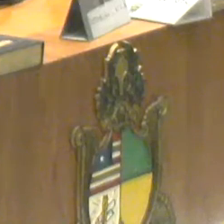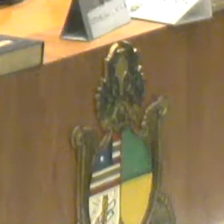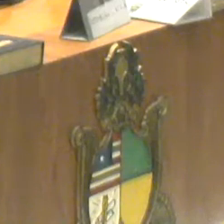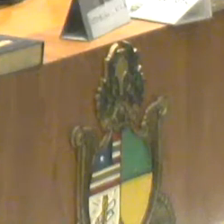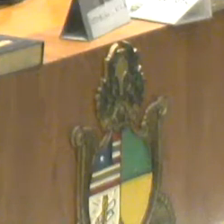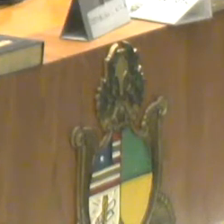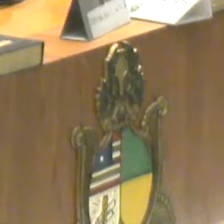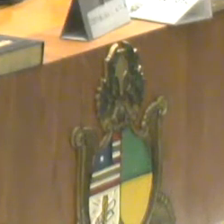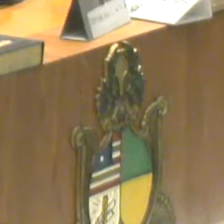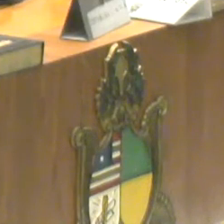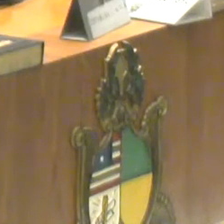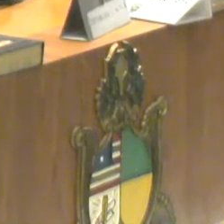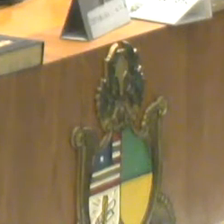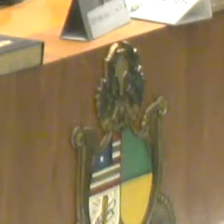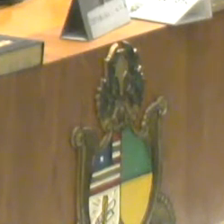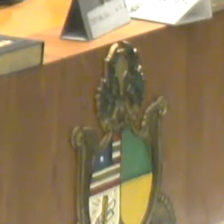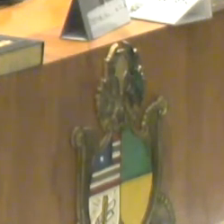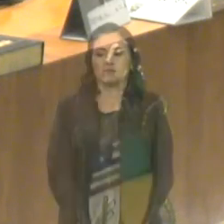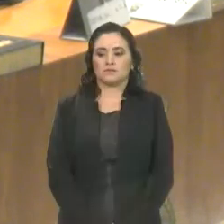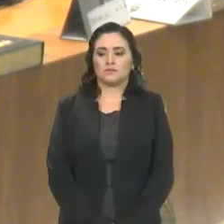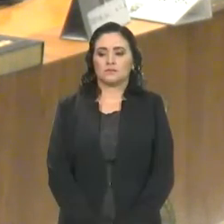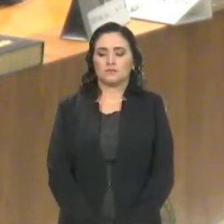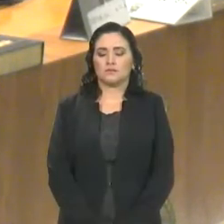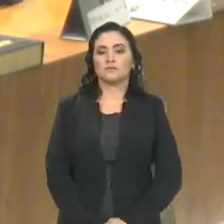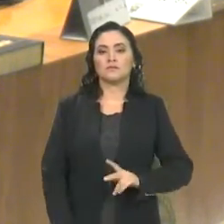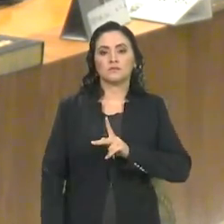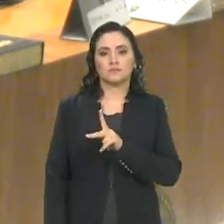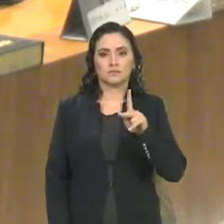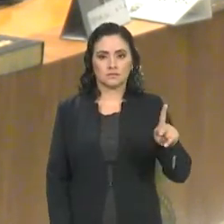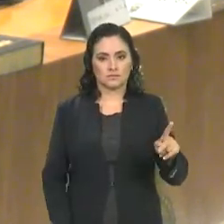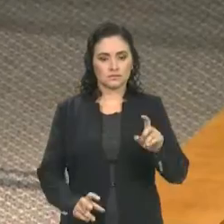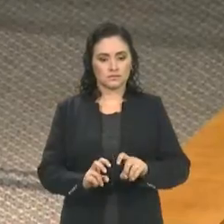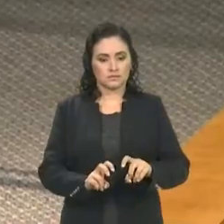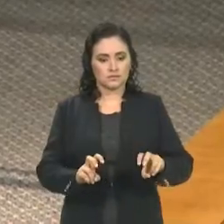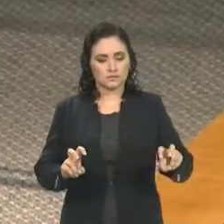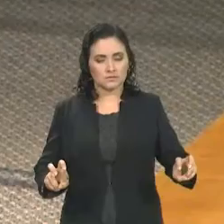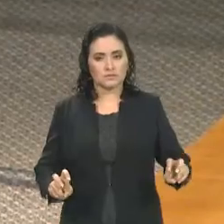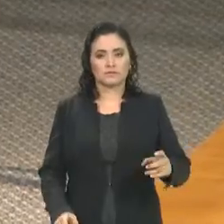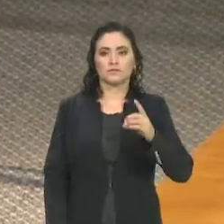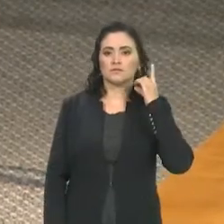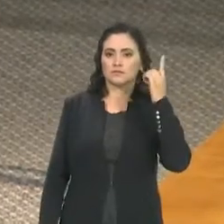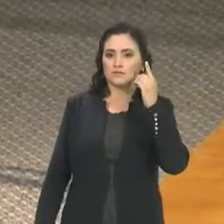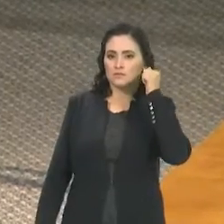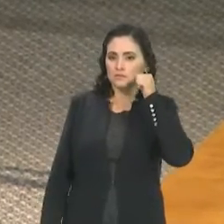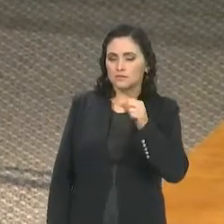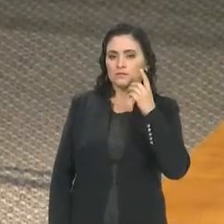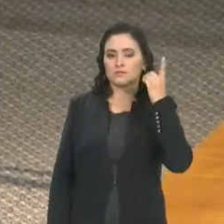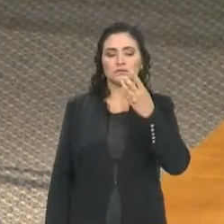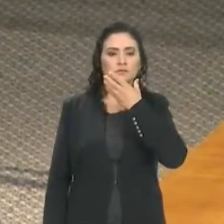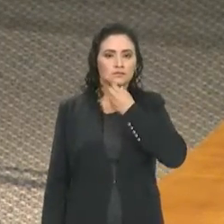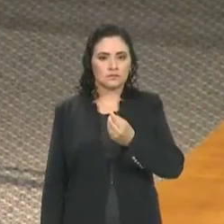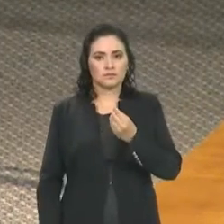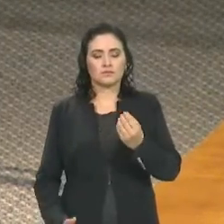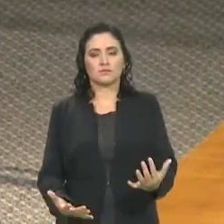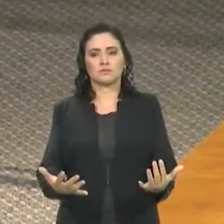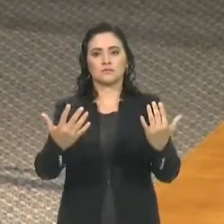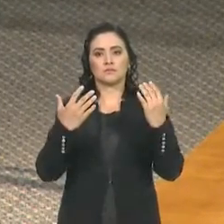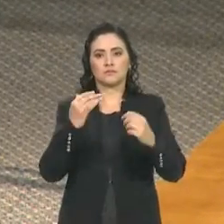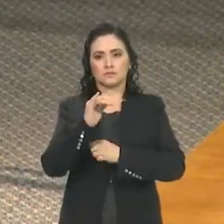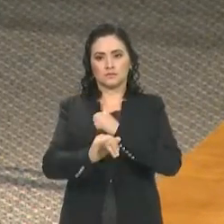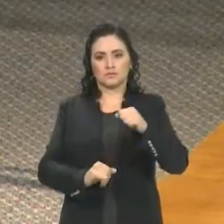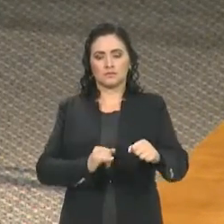Senhor presidente, demais membros da mesa, senhoras e senhores deputados, internautas, telespectadores, acompanhem por meio da TV